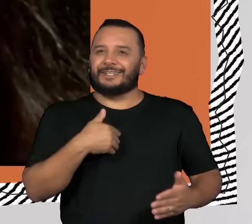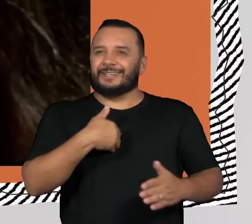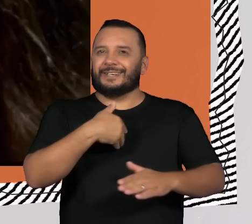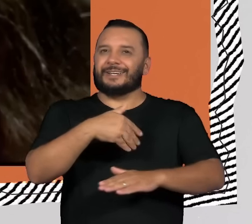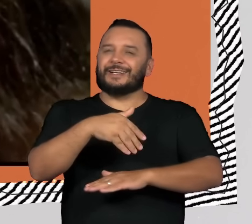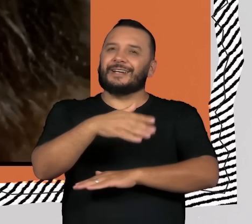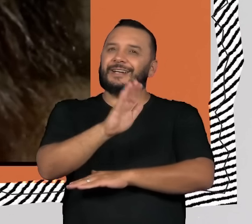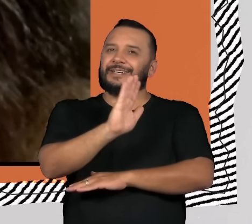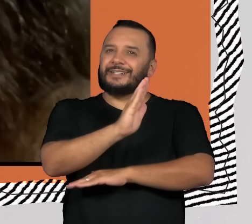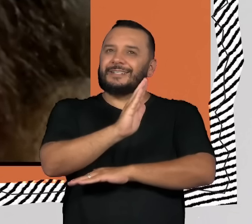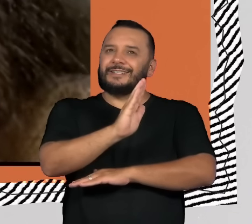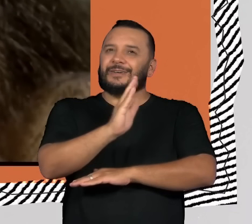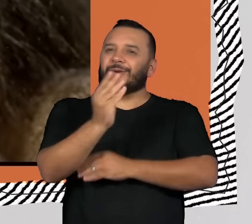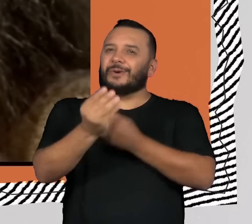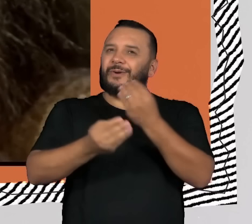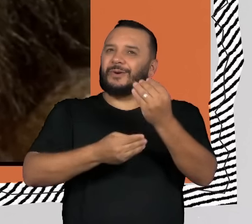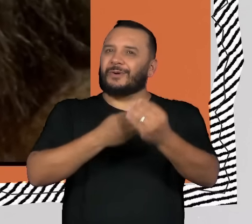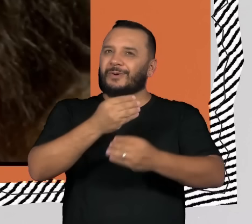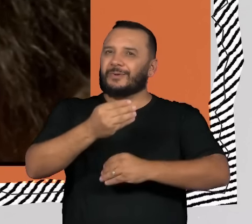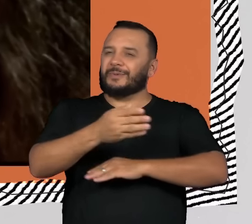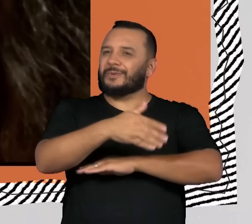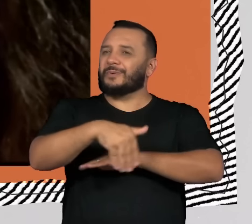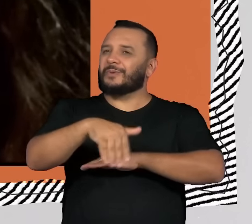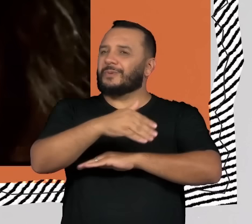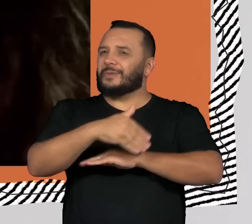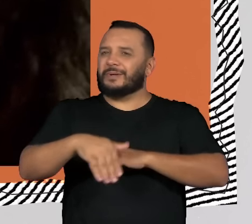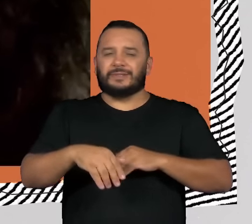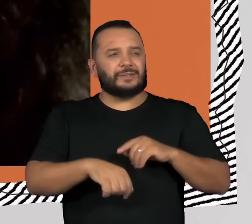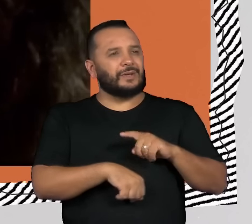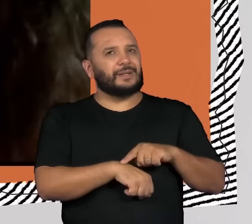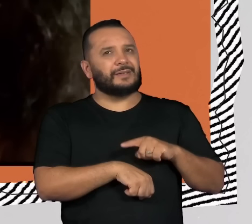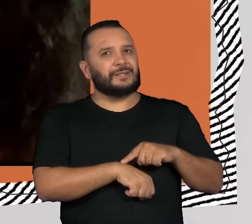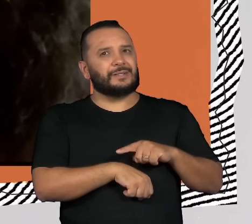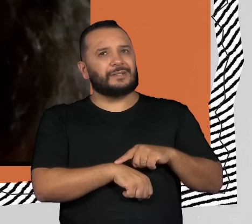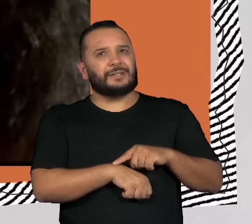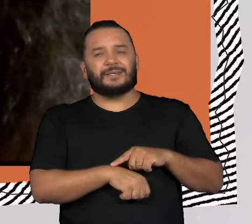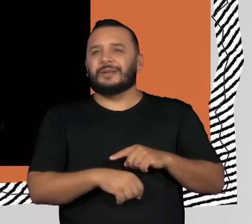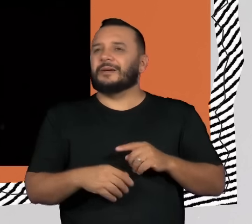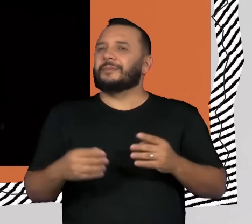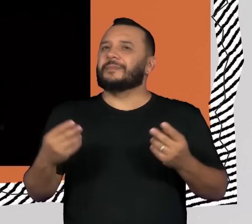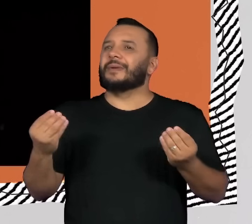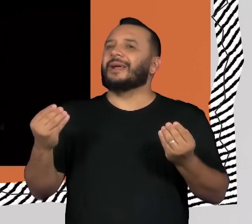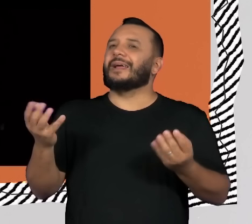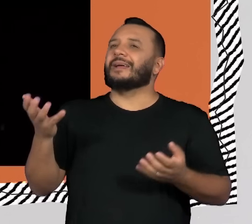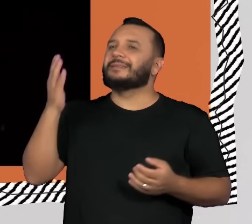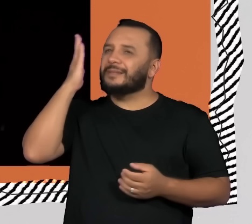você? Que horas são? Para que querer saber?